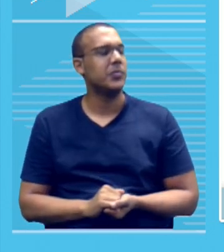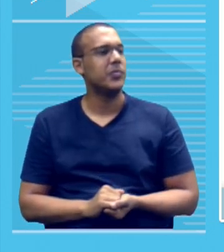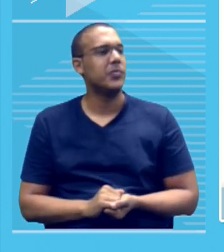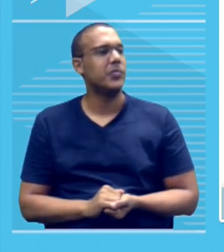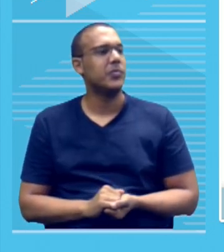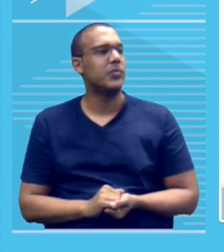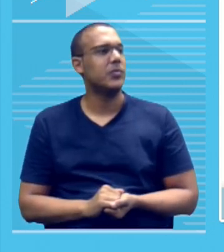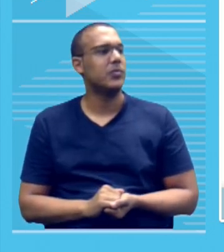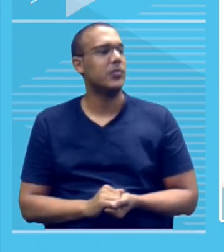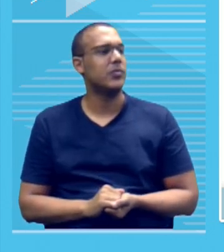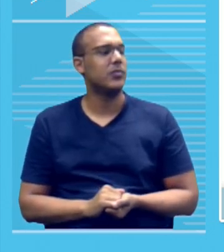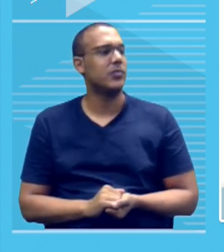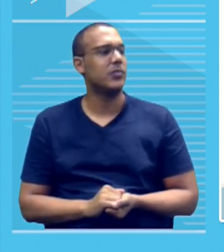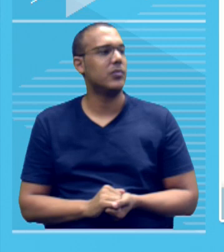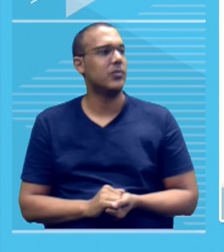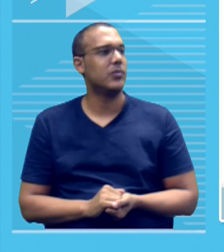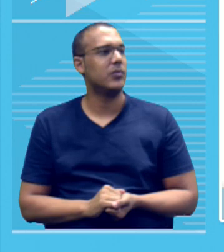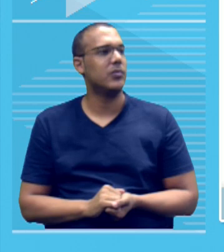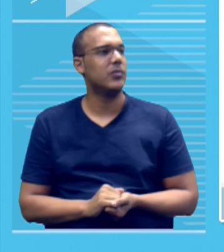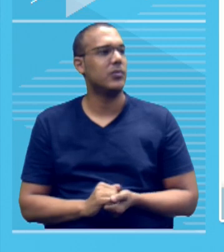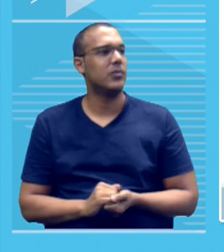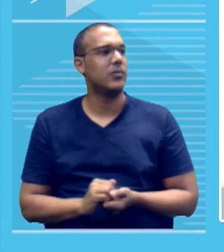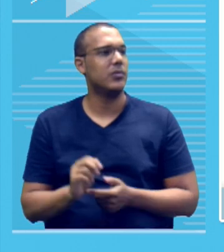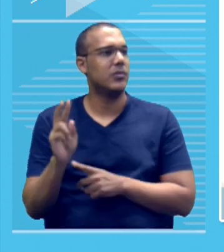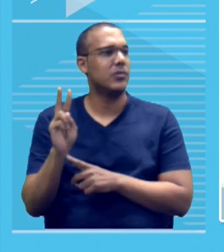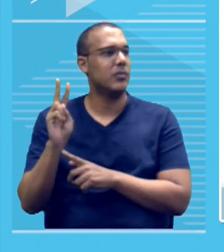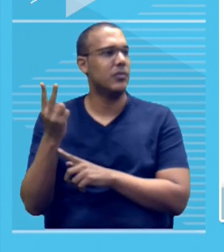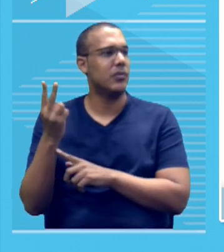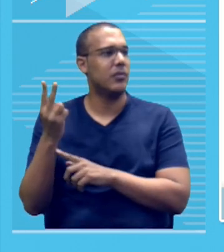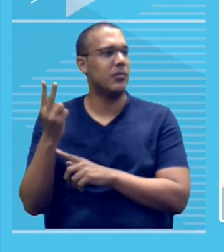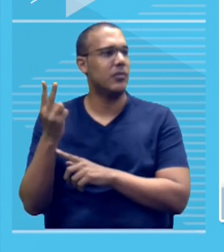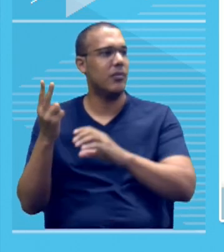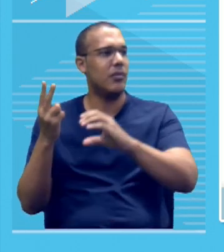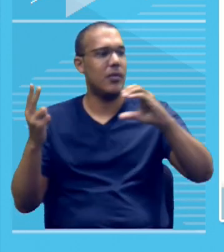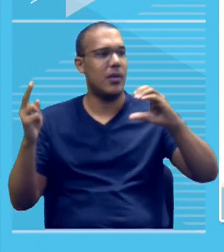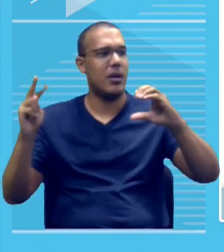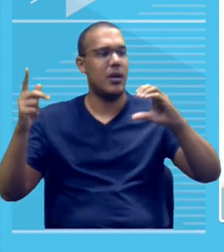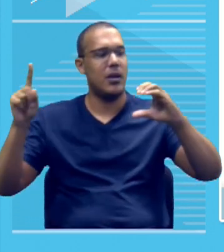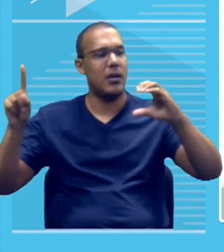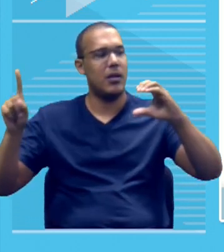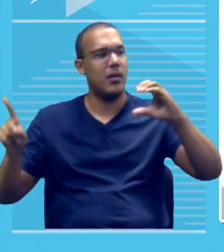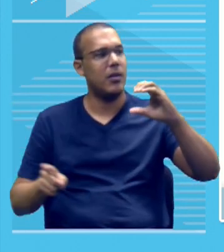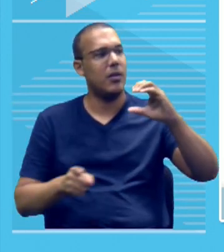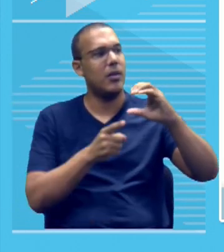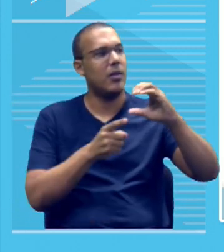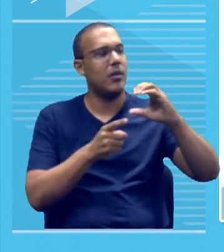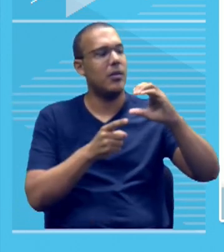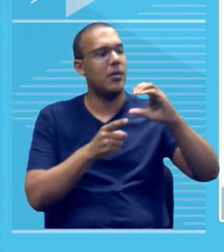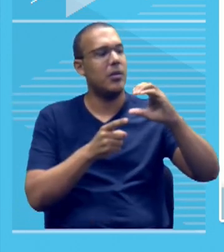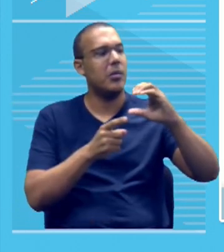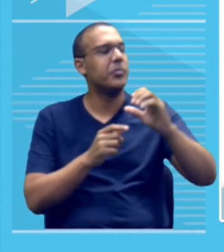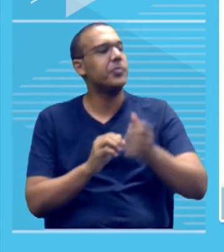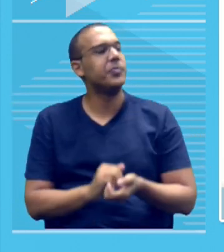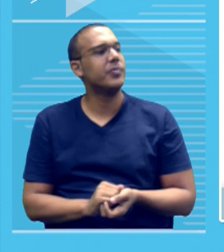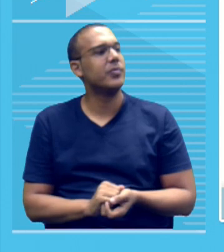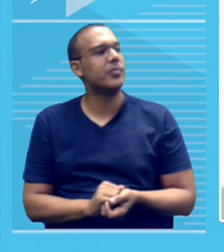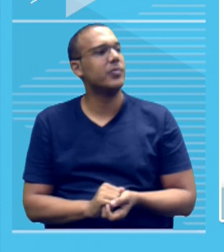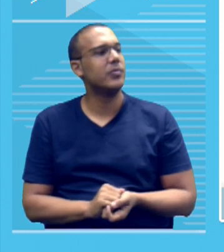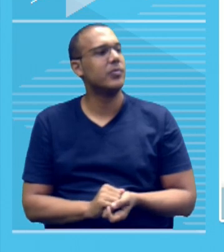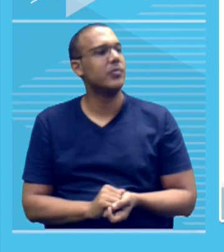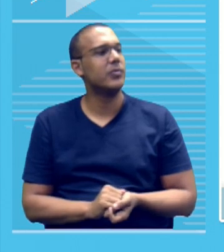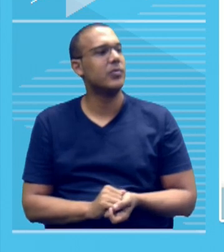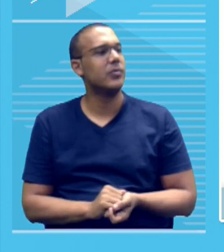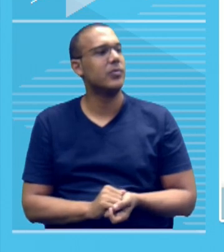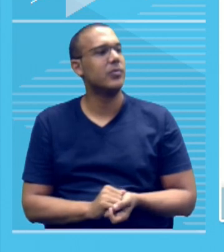fazer o seguinte, ó. Olha aí, esse hidrogênio vem para um, ó. Vou melhorar aqui também, vou colocar outra